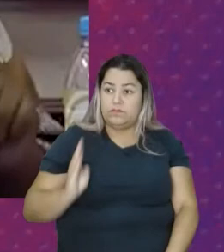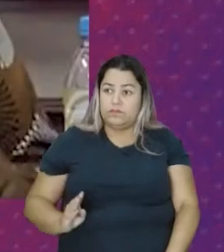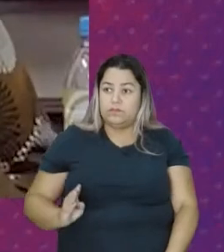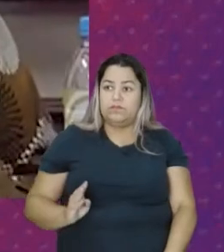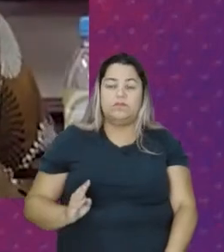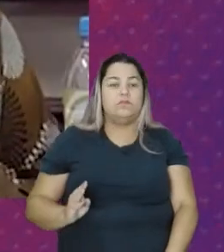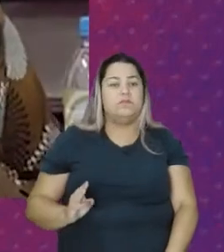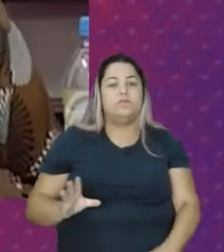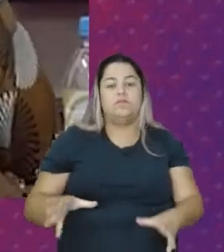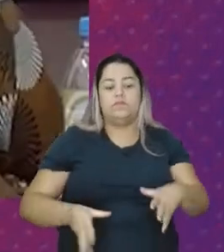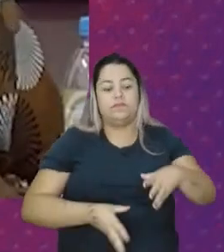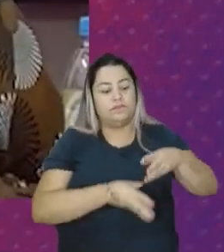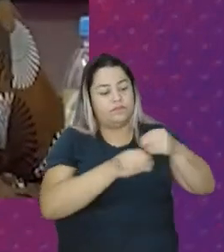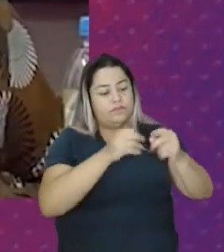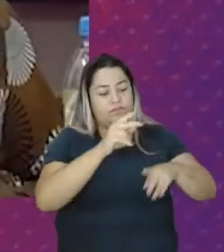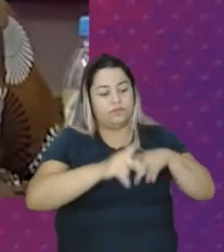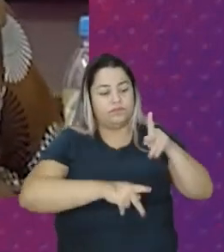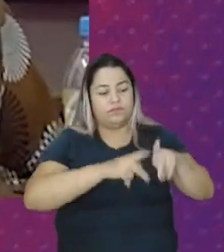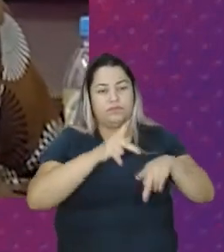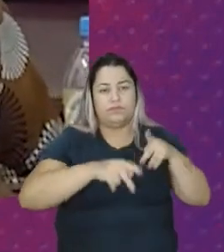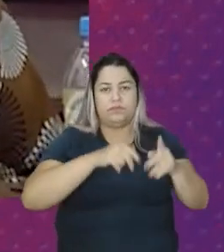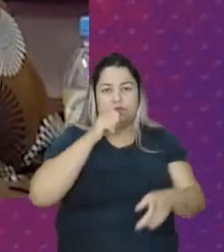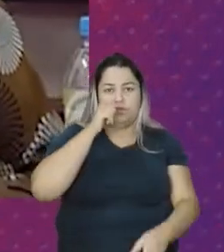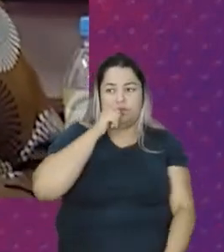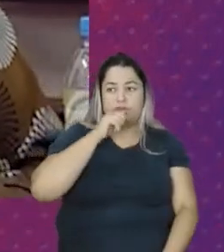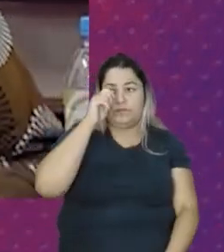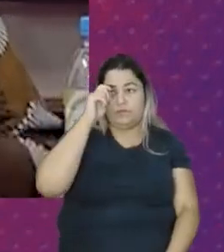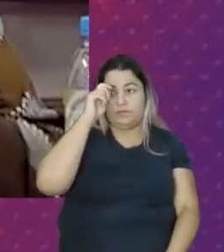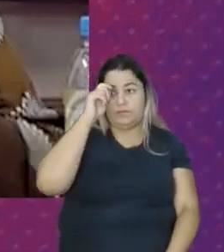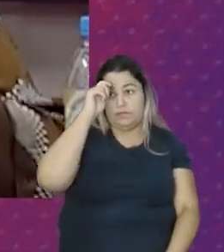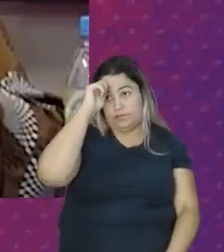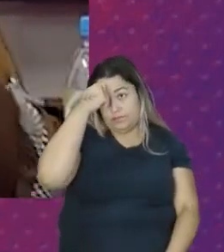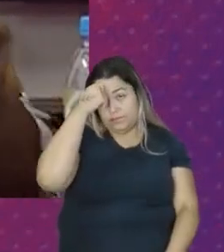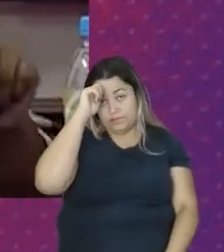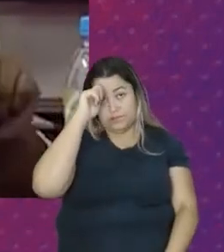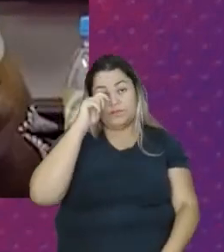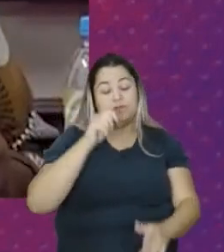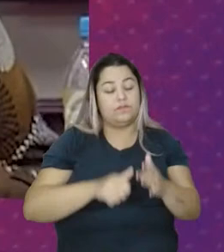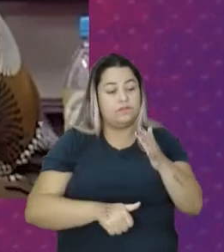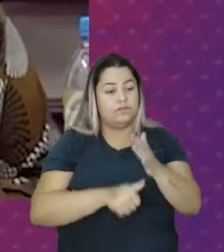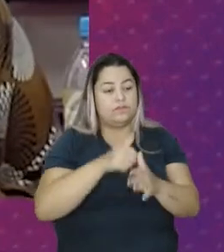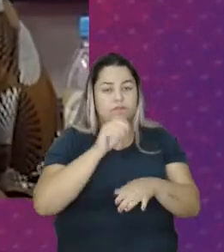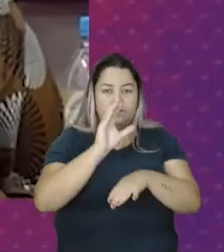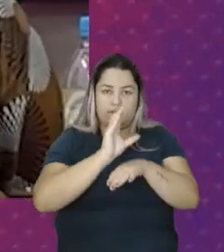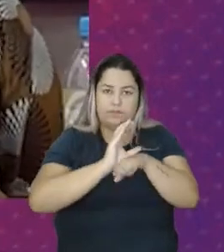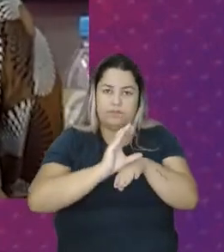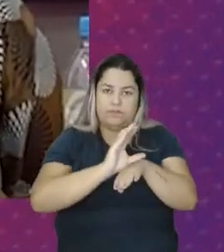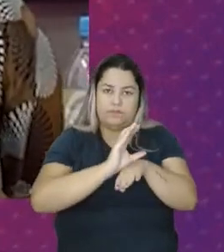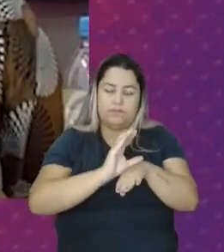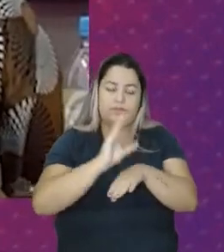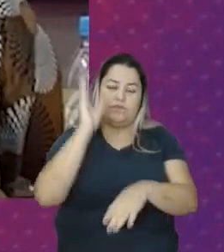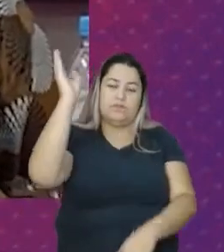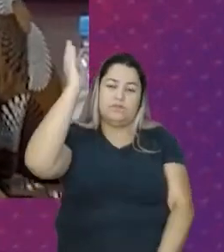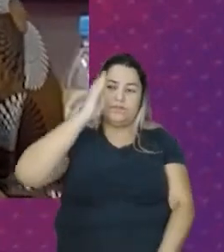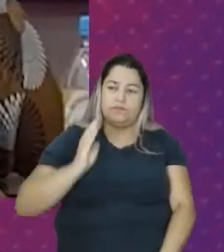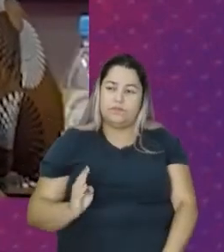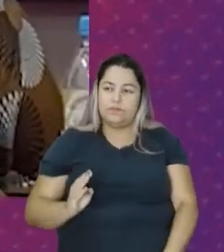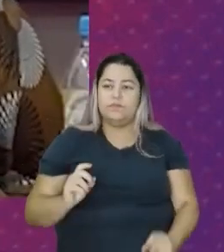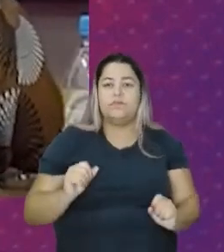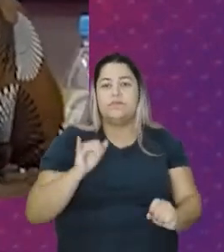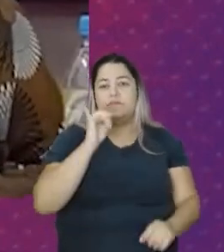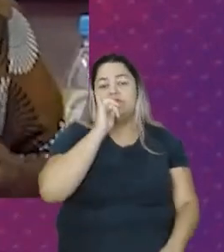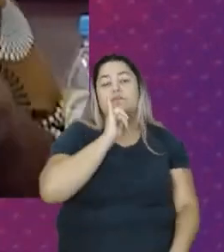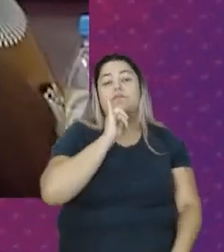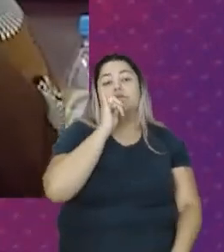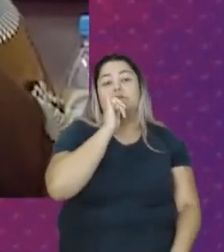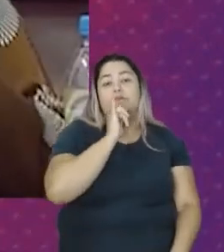não incorporou a população negra. A primeira Constituição da República Brasileira, por exemplo, do